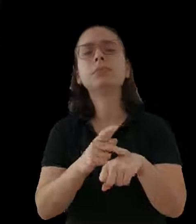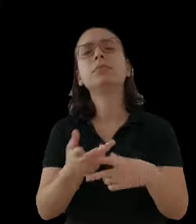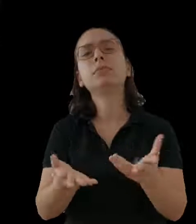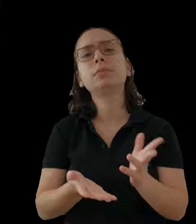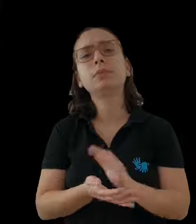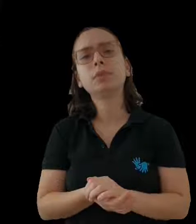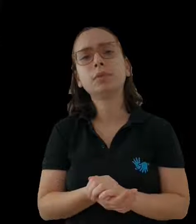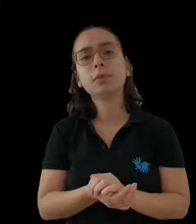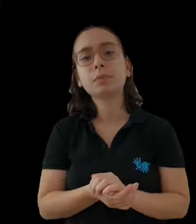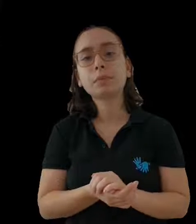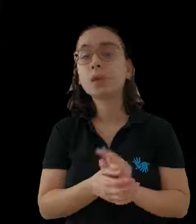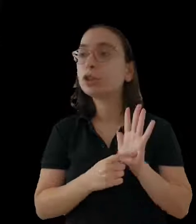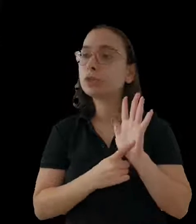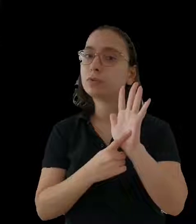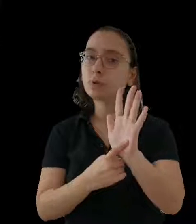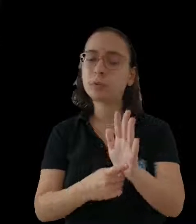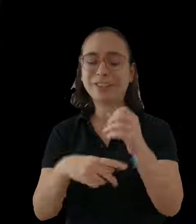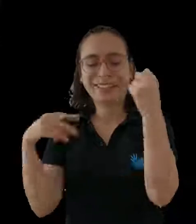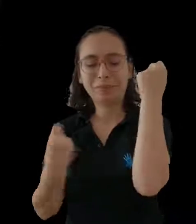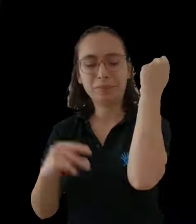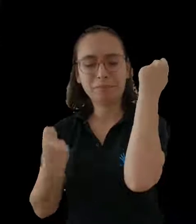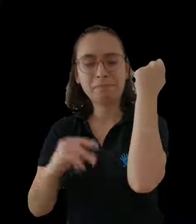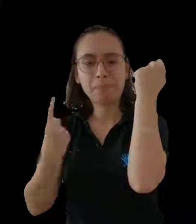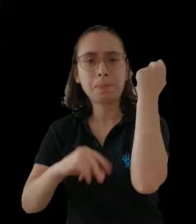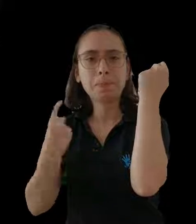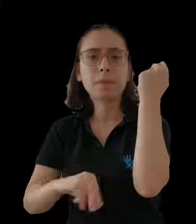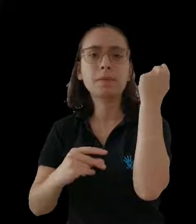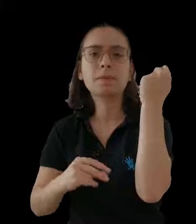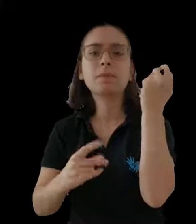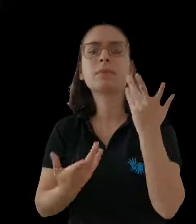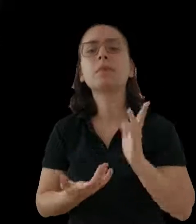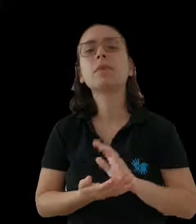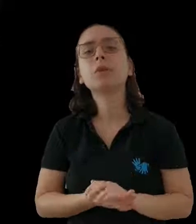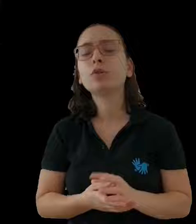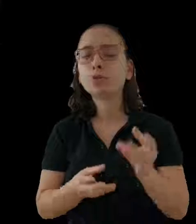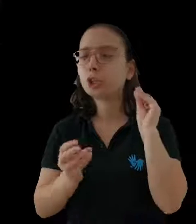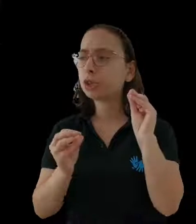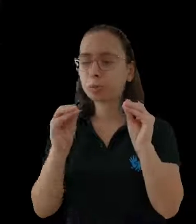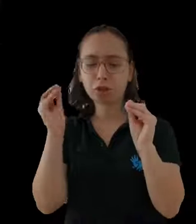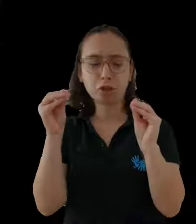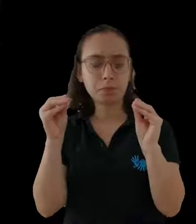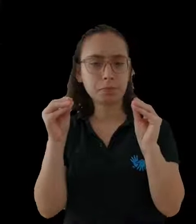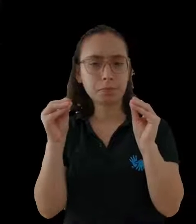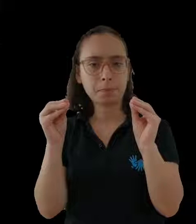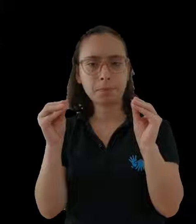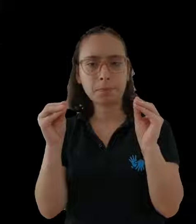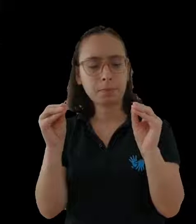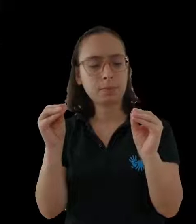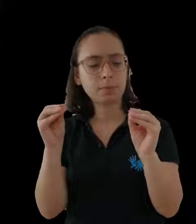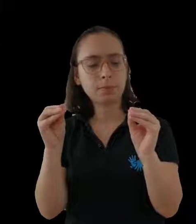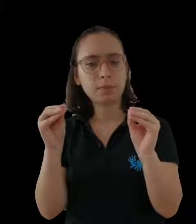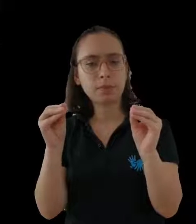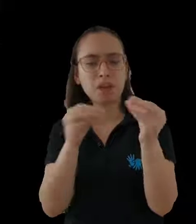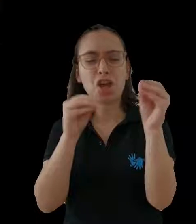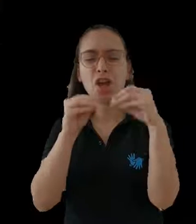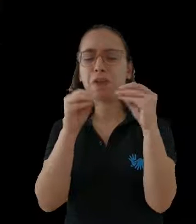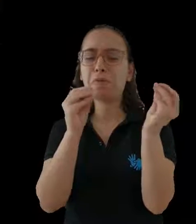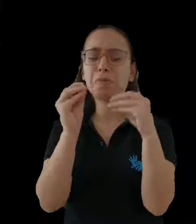Essa galinha e esse galo, eles vão representar os maus tratos. Então, vocês podem pegar na mão e fazer assim,